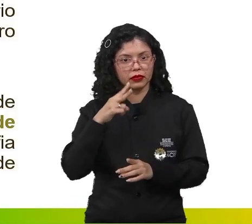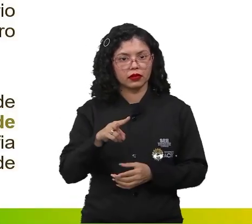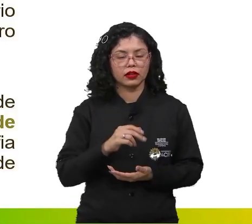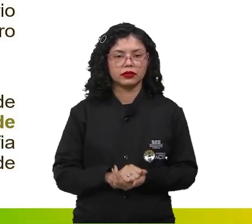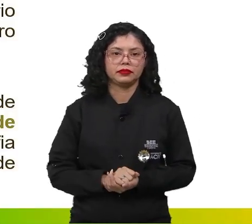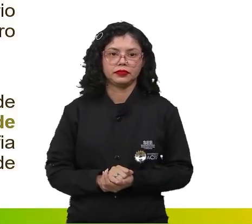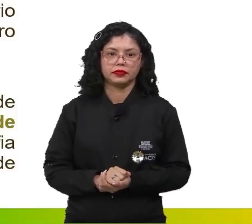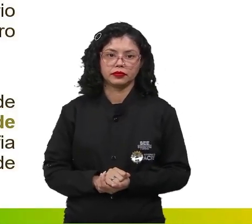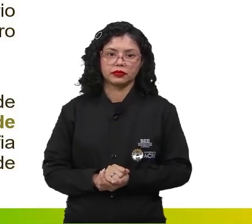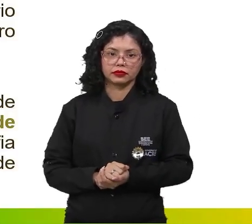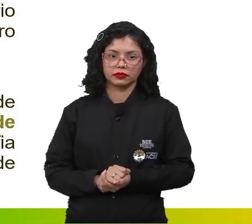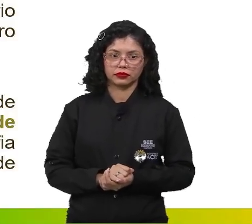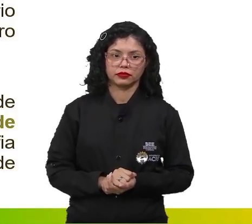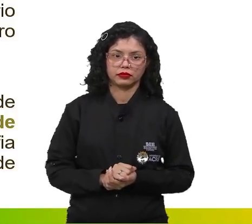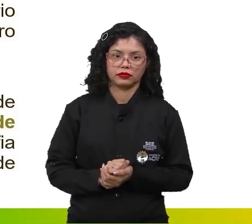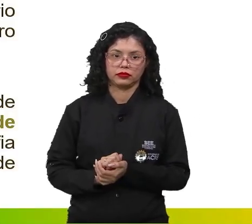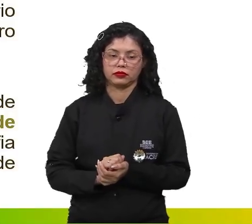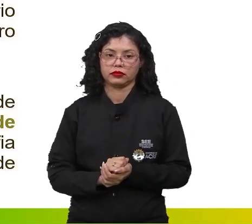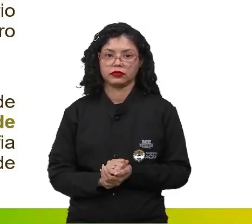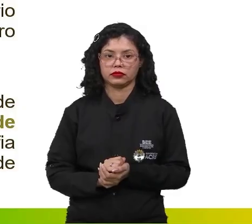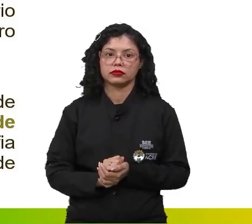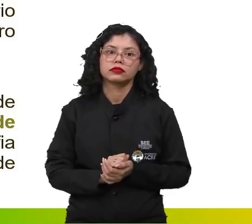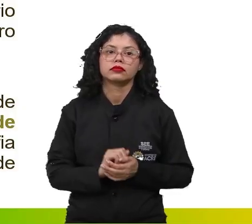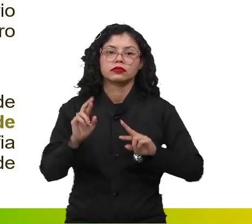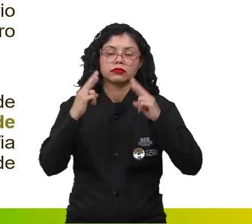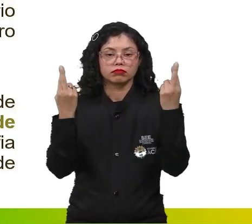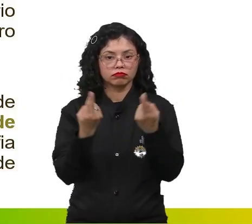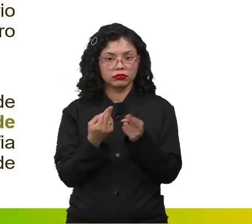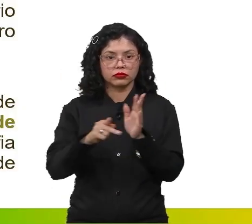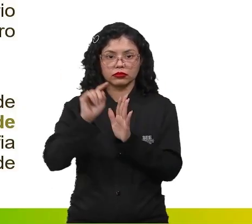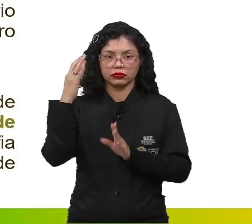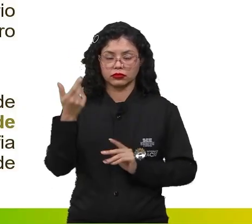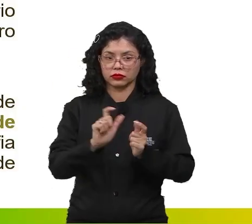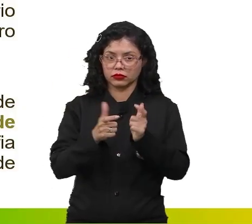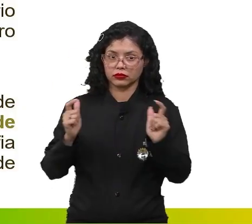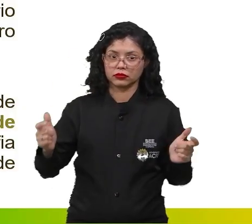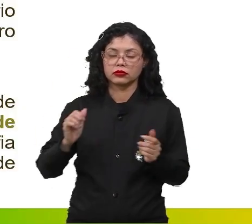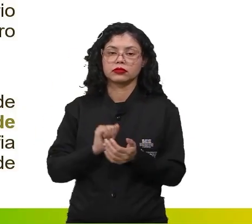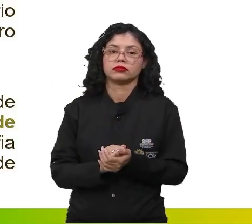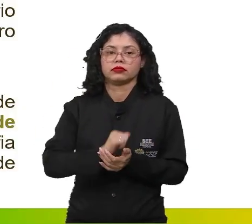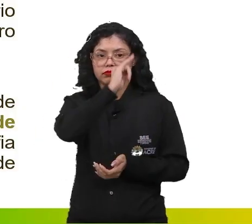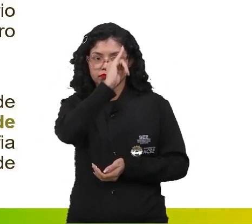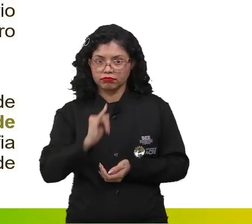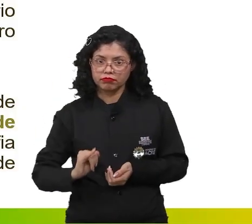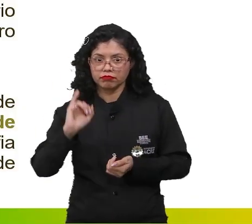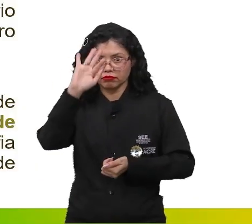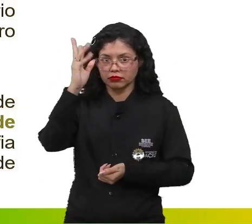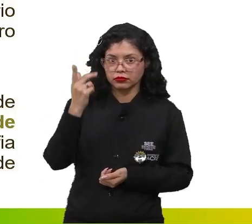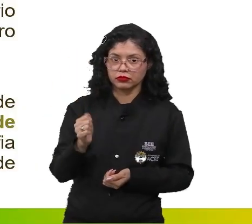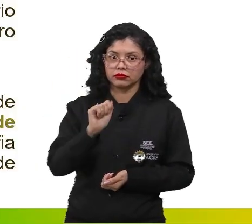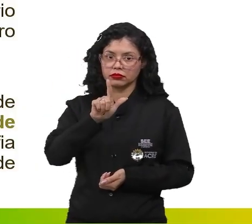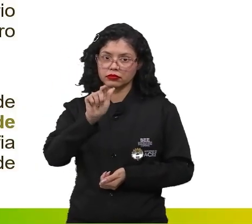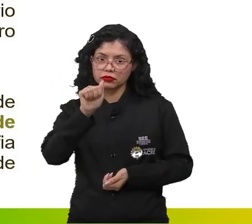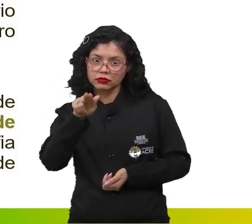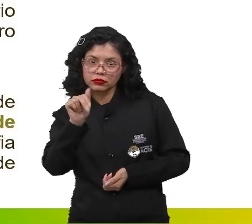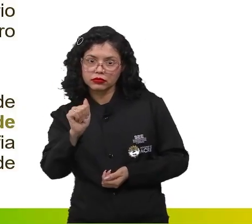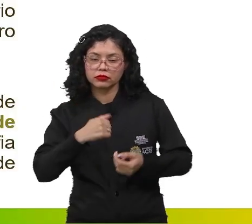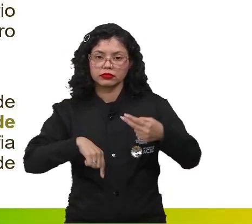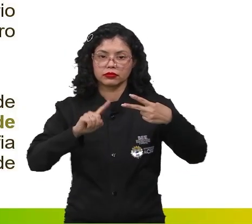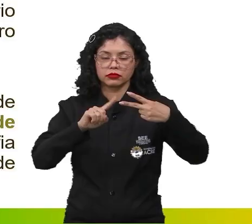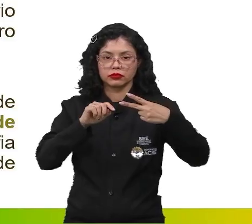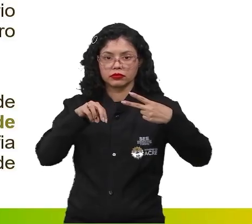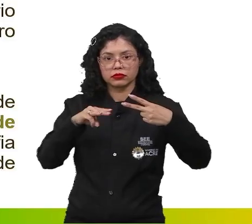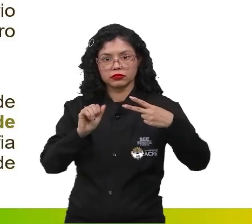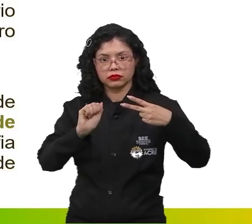só. A África e seus reinos. Então, grandes impérios africanos, como o Império de